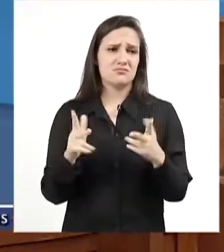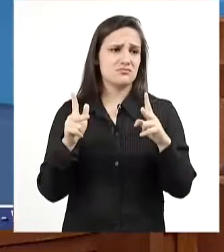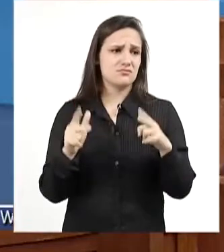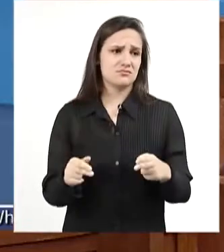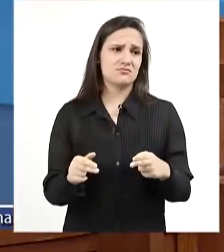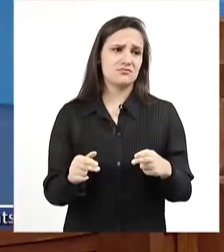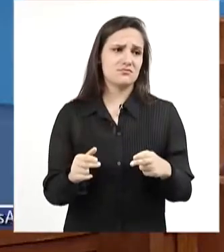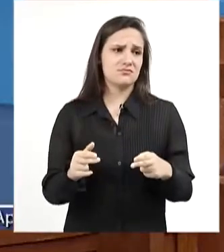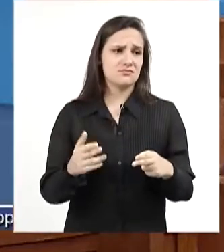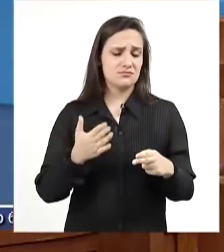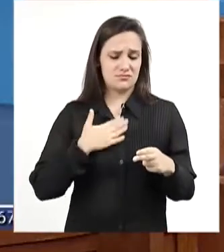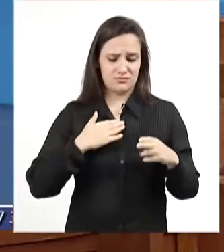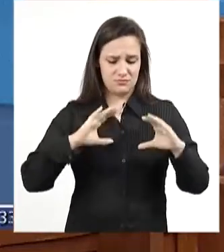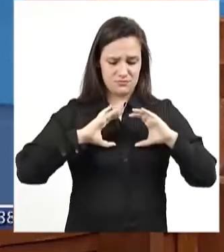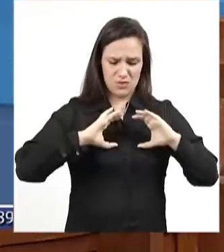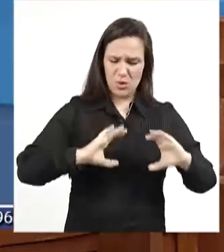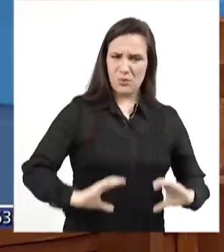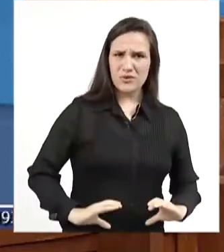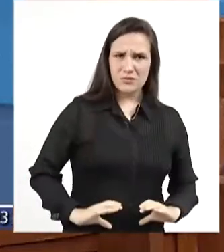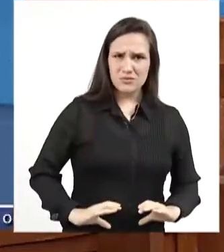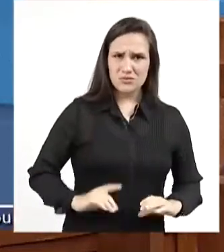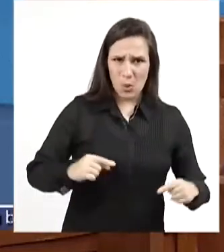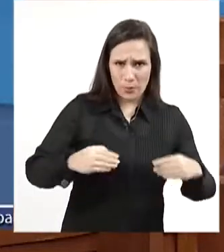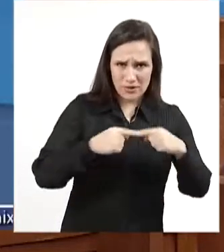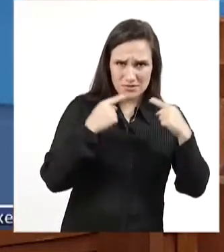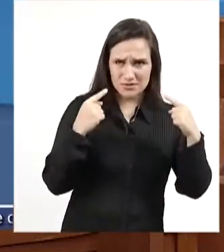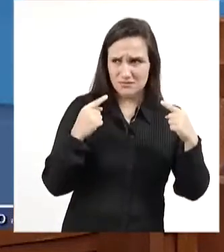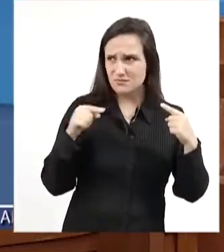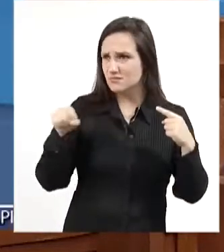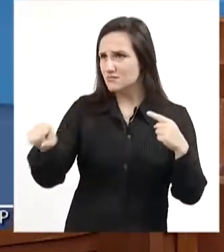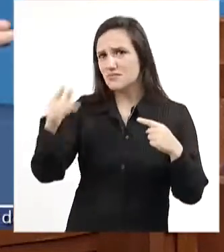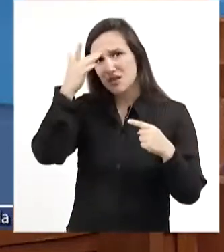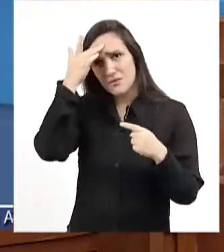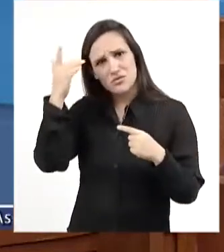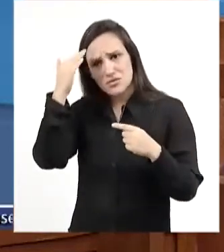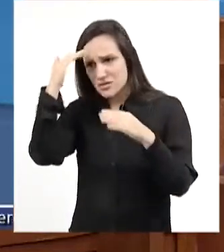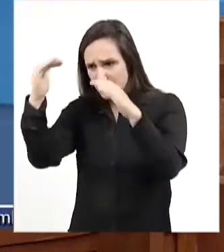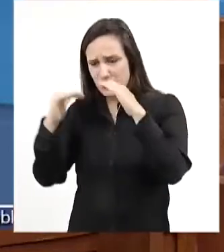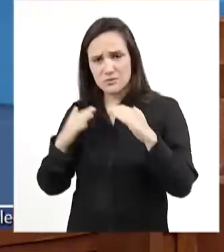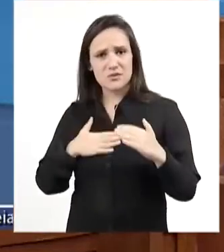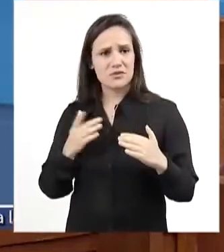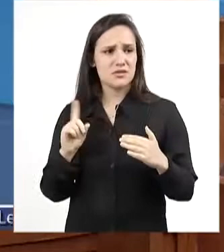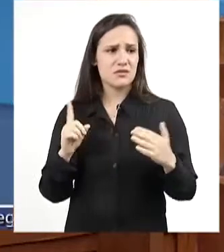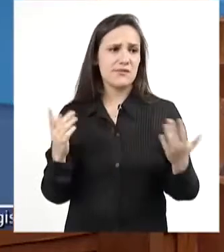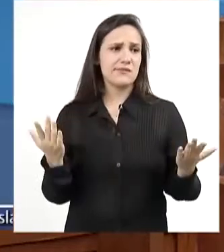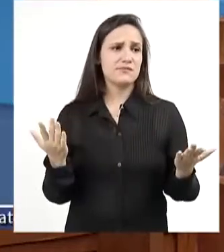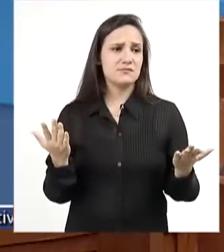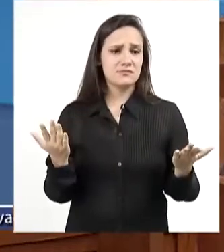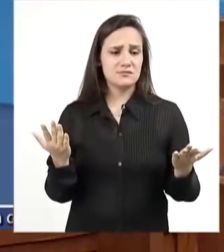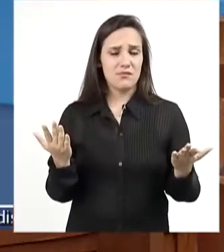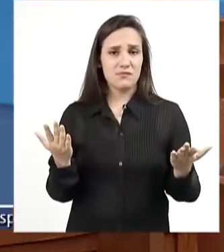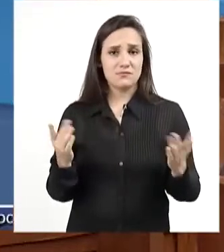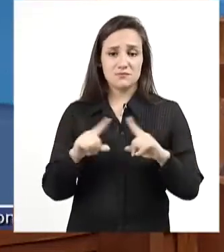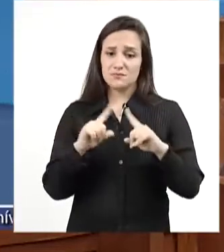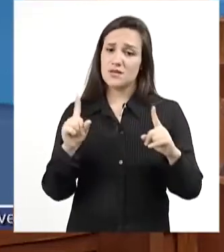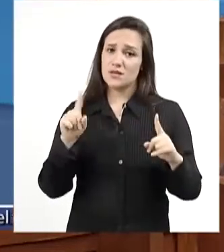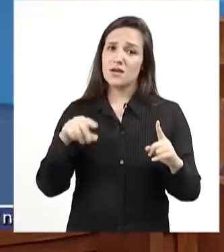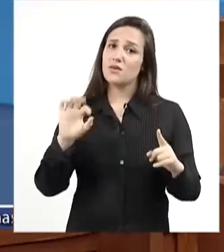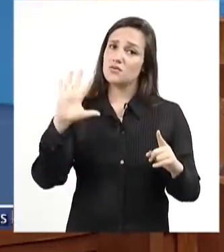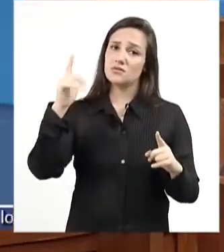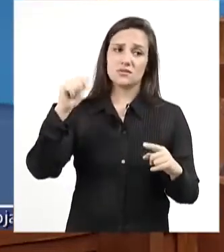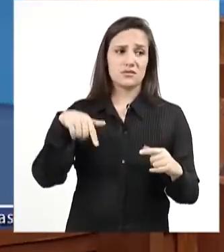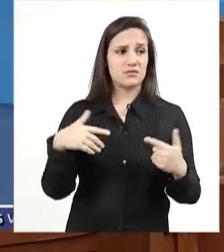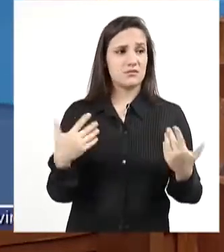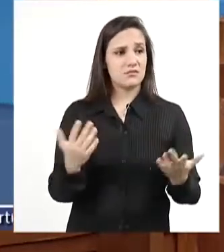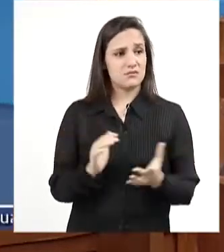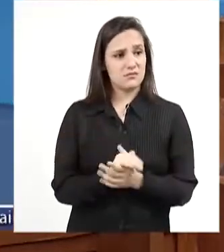mesmo comportamento daqueles que não respeitaram aquelas pessoas, a gente lamentavelmente vê isso acontecer aqui. Para quem